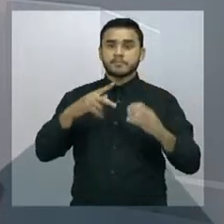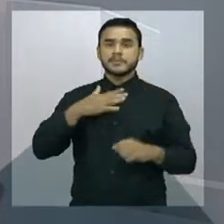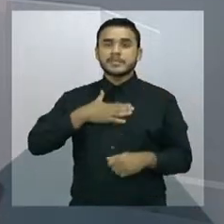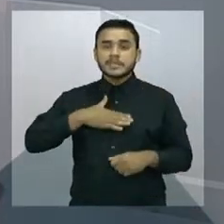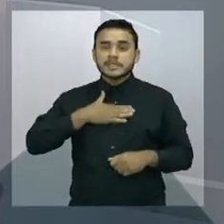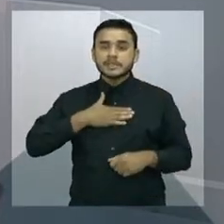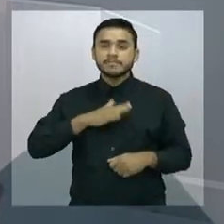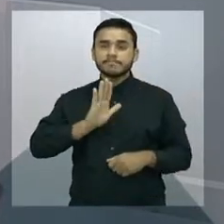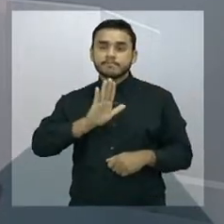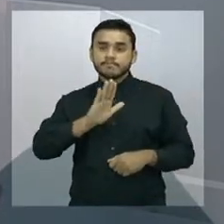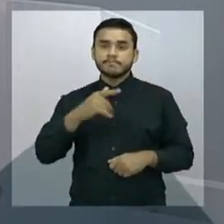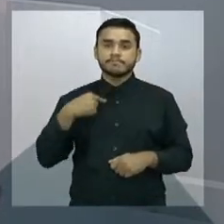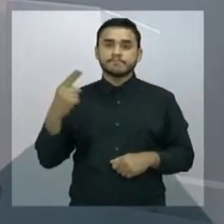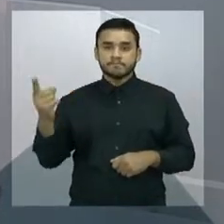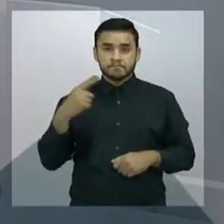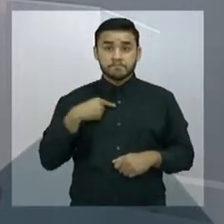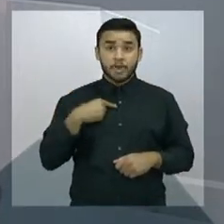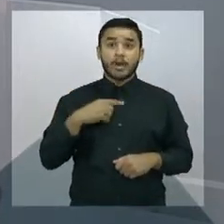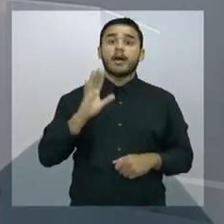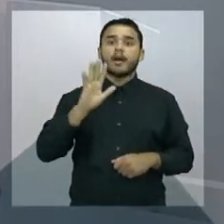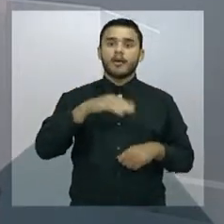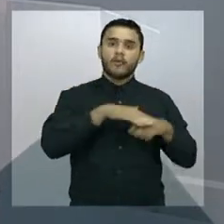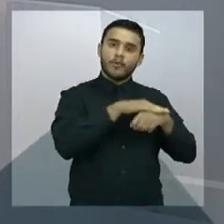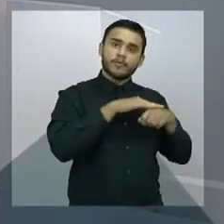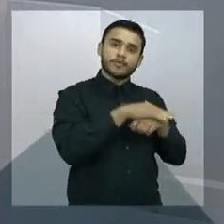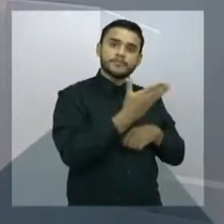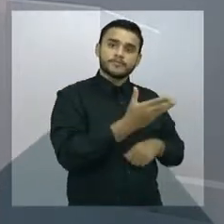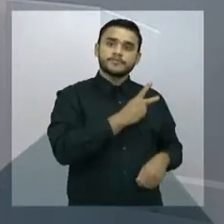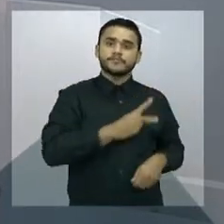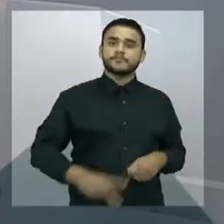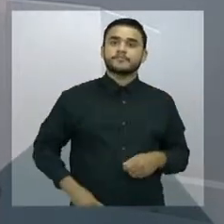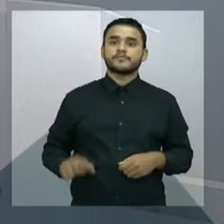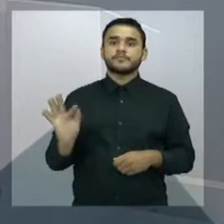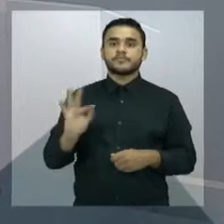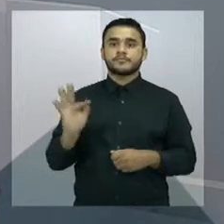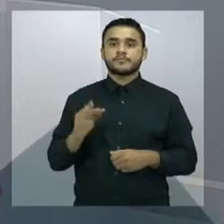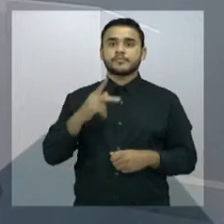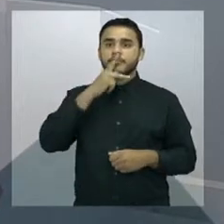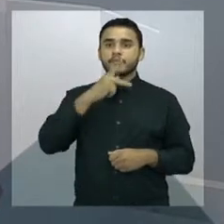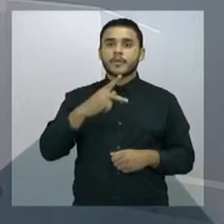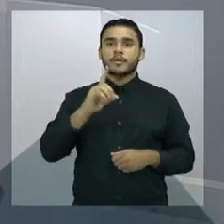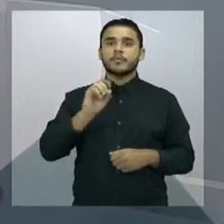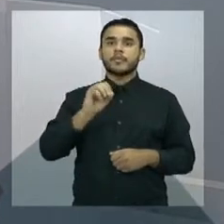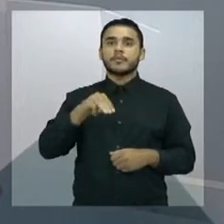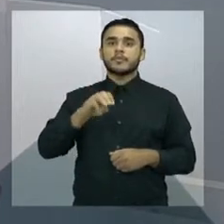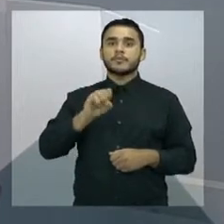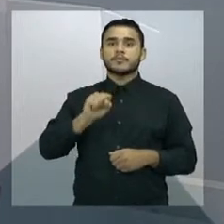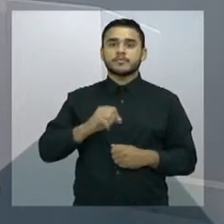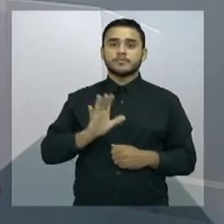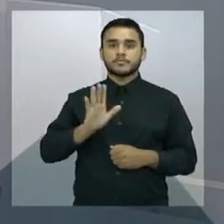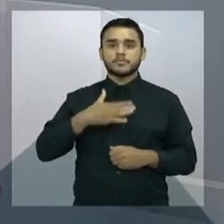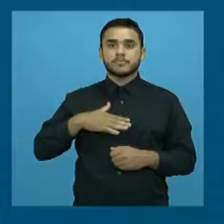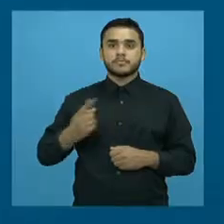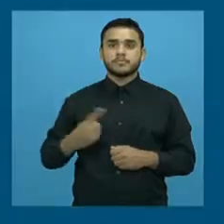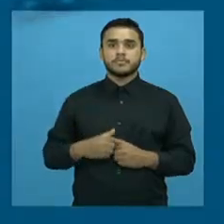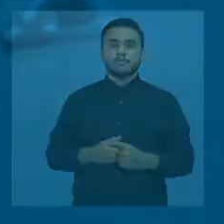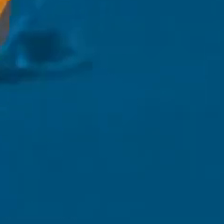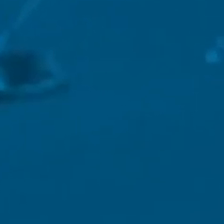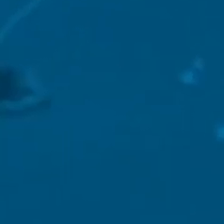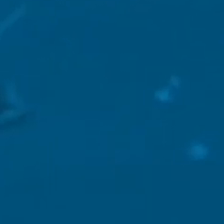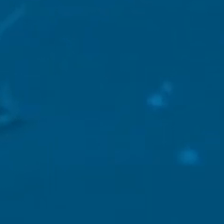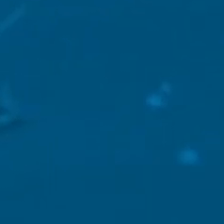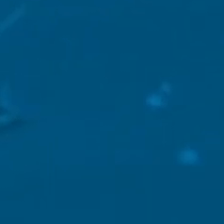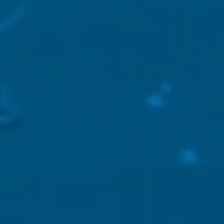um breve intervalo e, na volta, eu vou continuar conversando com o vereador Frota Cavalcante do Partido Podemos. Aguarde um instante só.